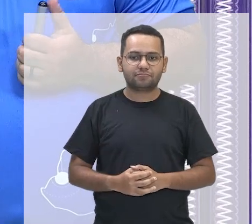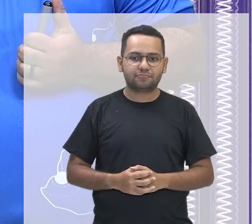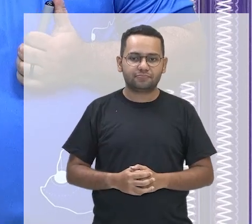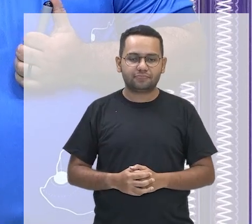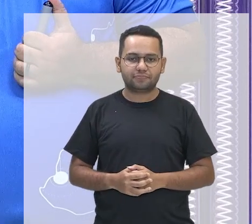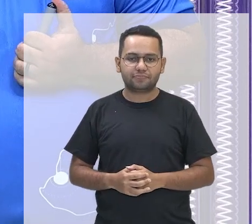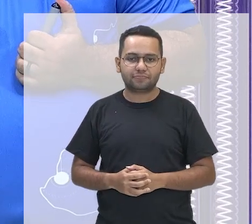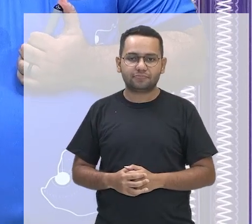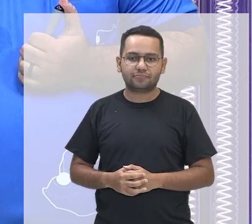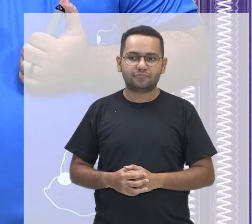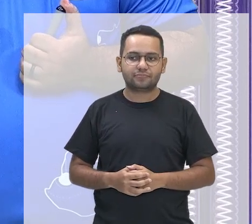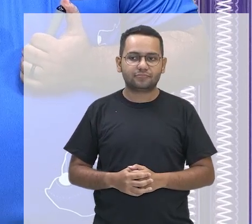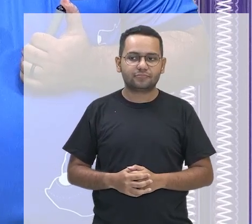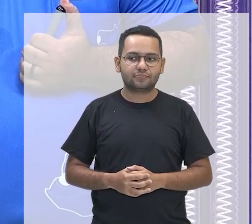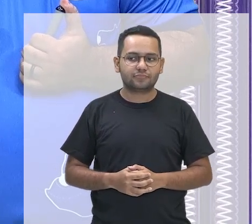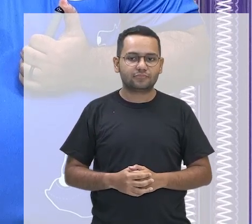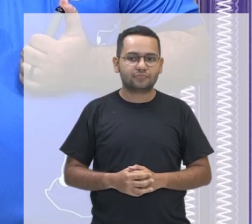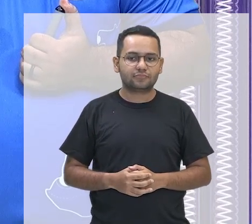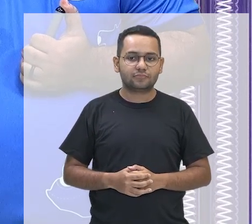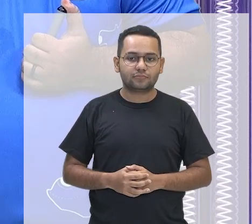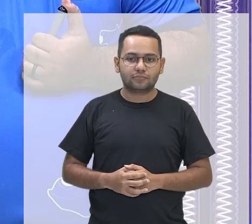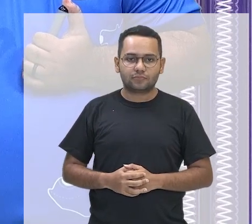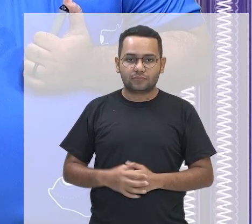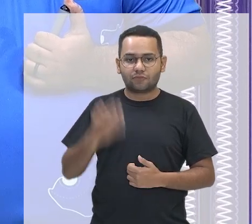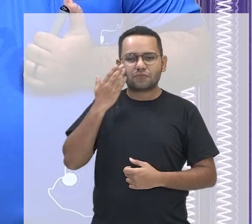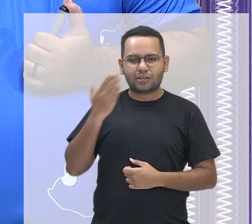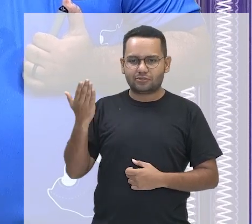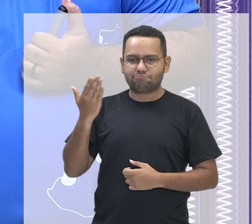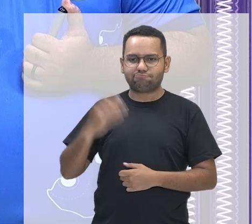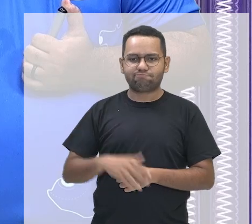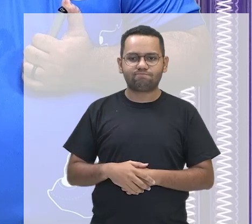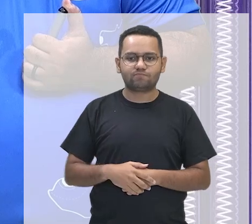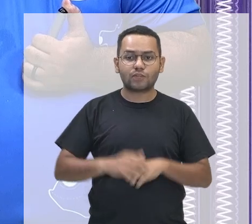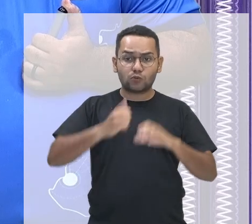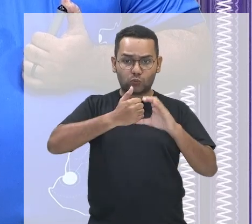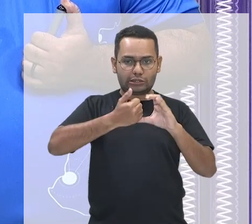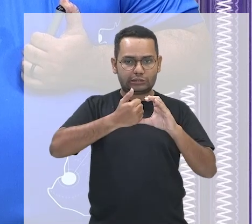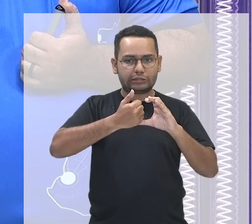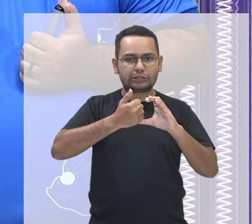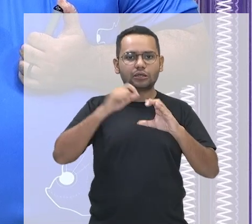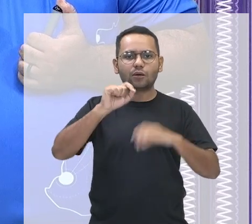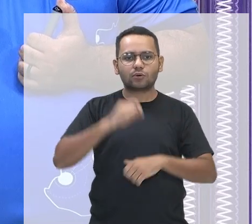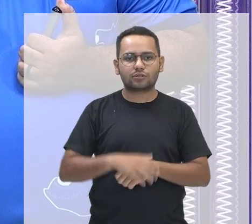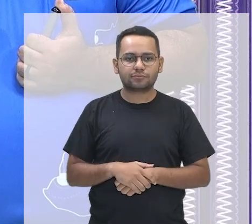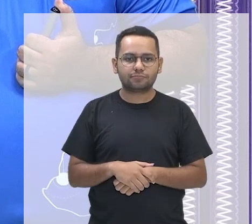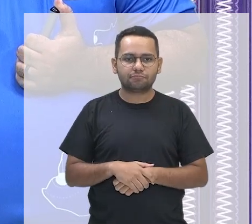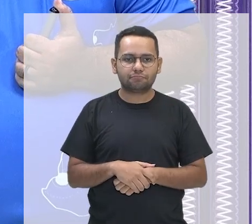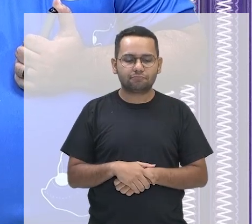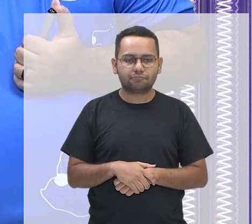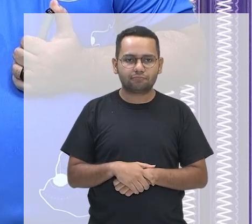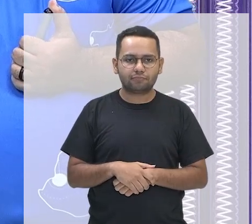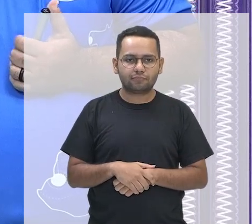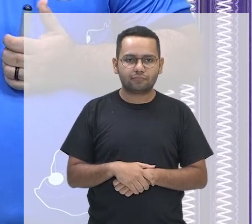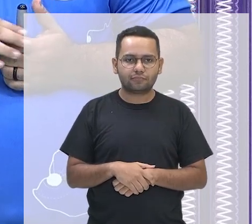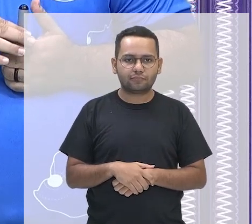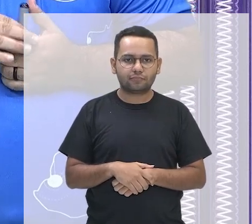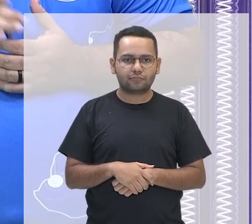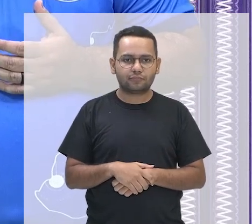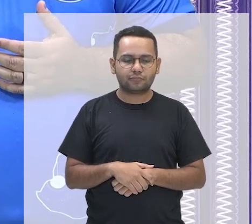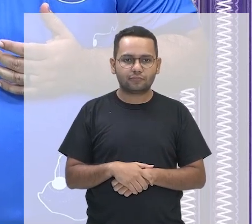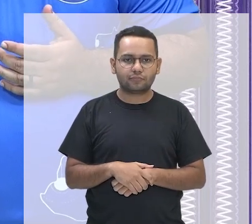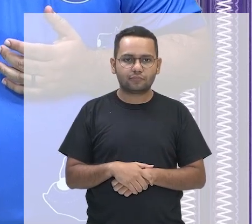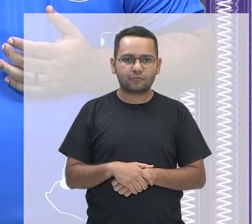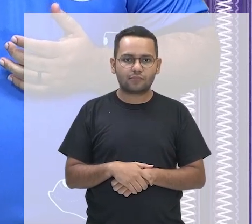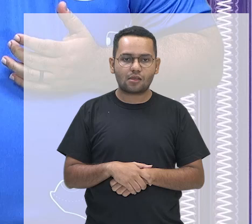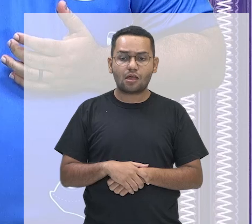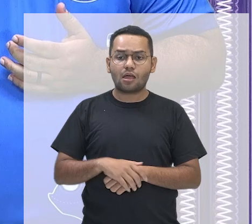vai ver que na ética cristã, amar ao próximo como a si mesmo. Essa é uma